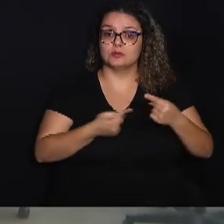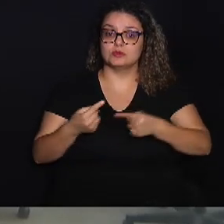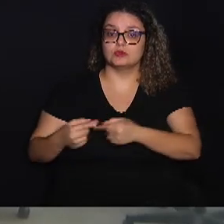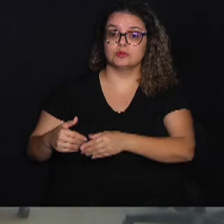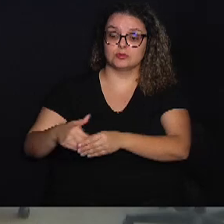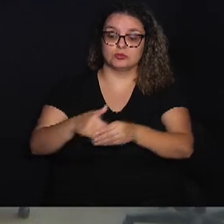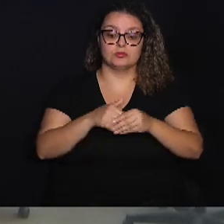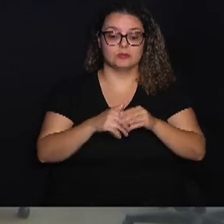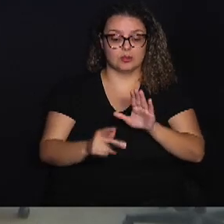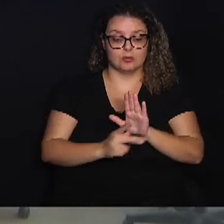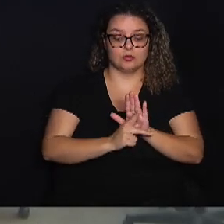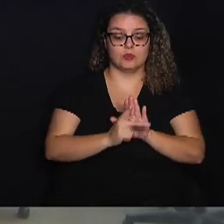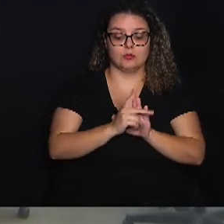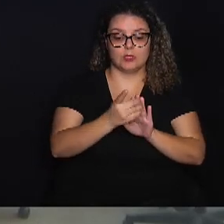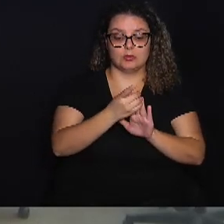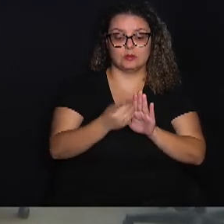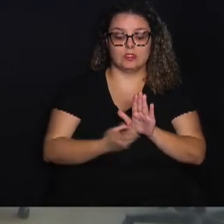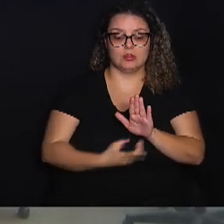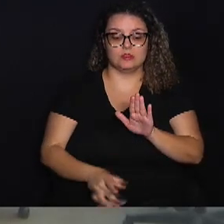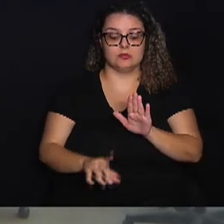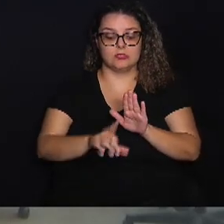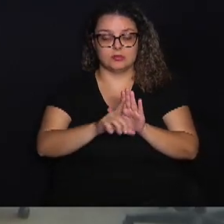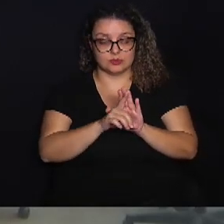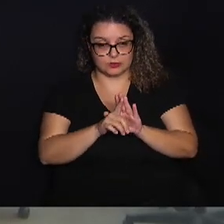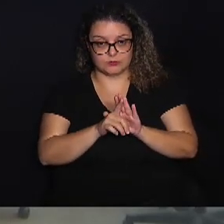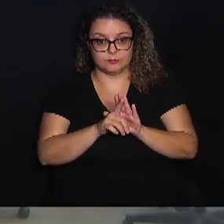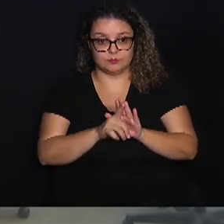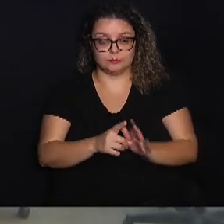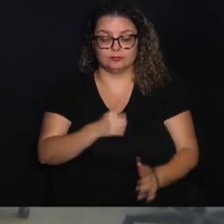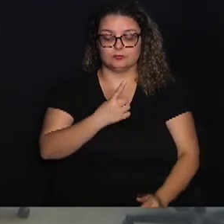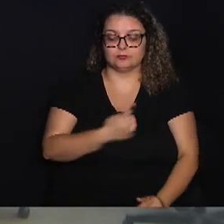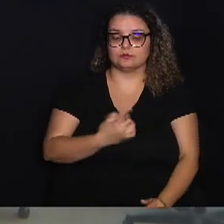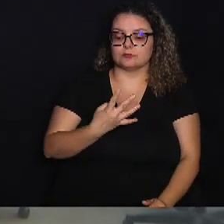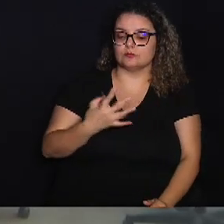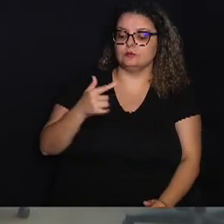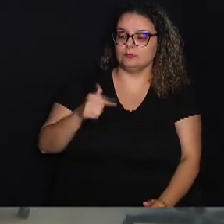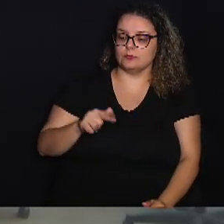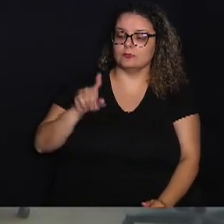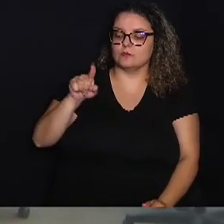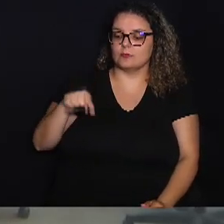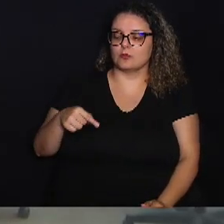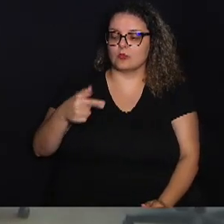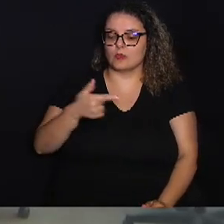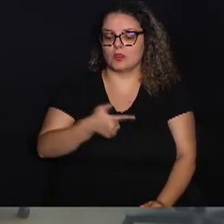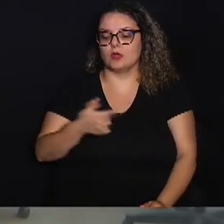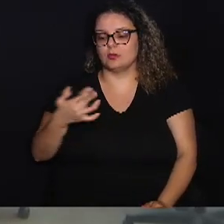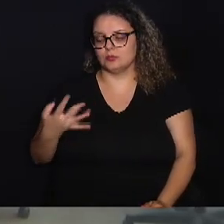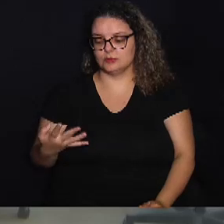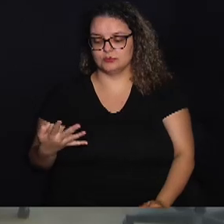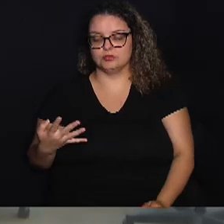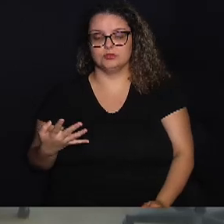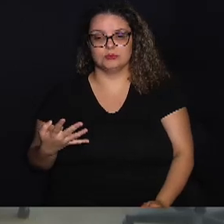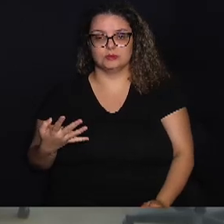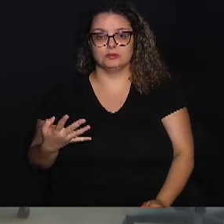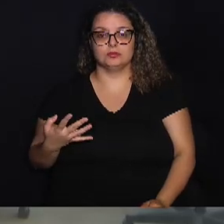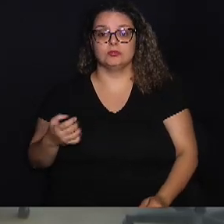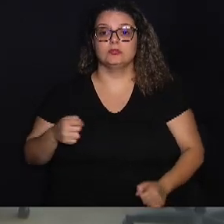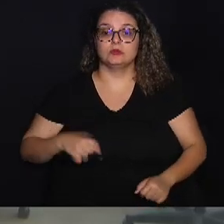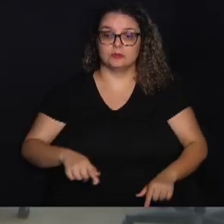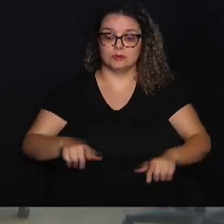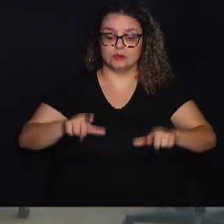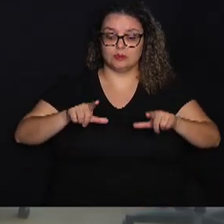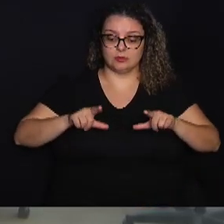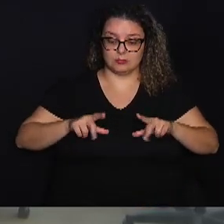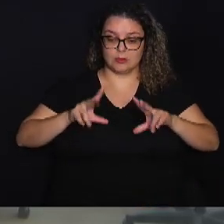votação do projeto de decreto legislativo 147 de 2024 que concede diploma de